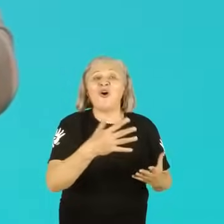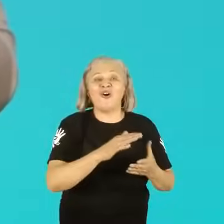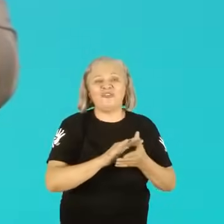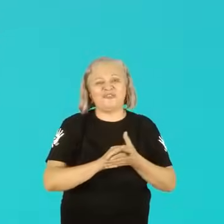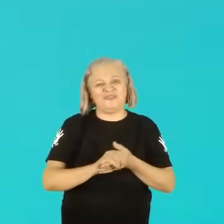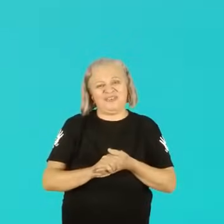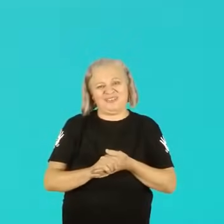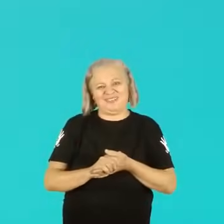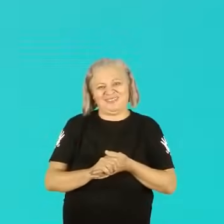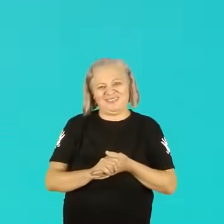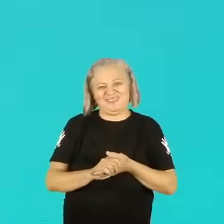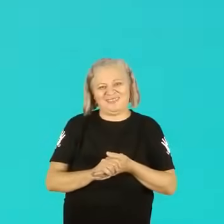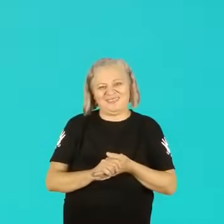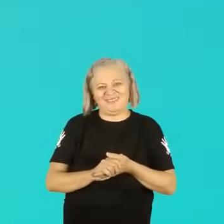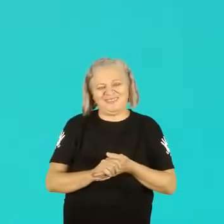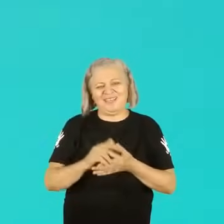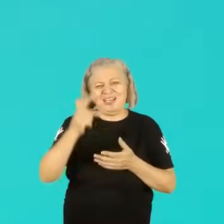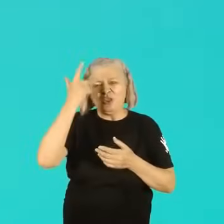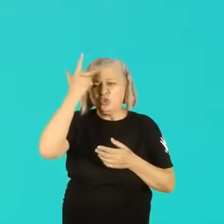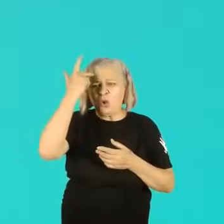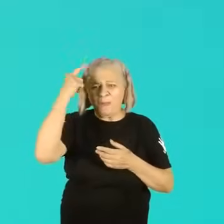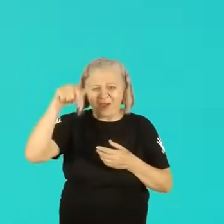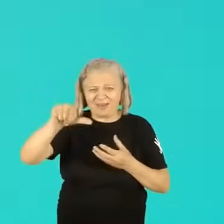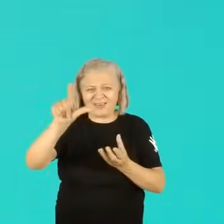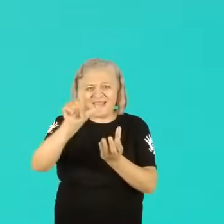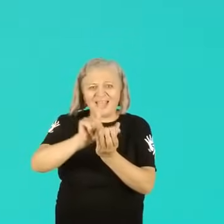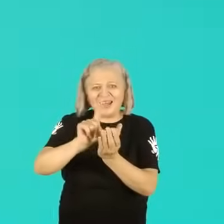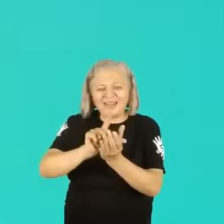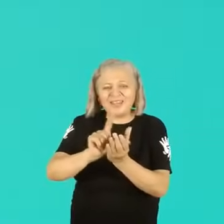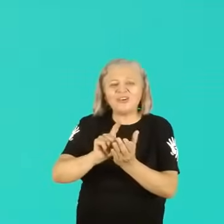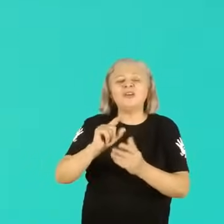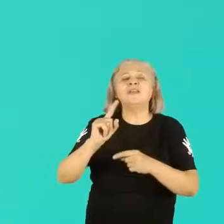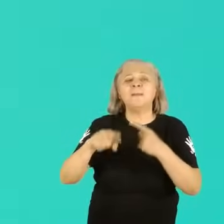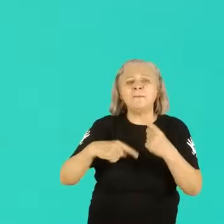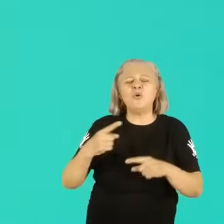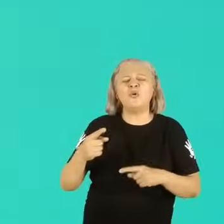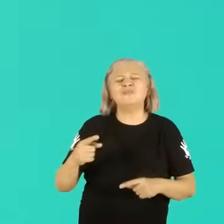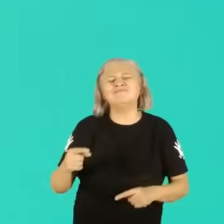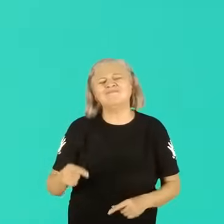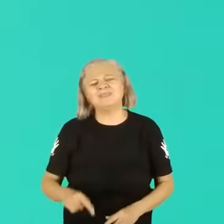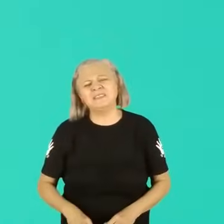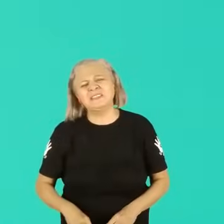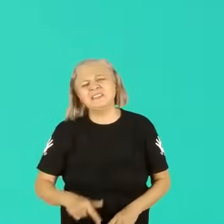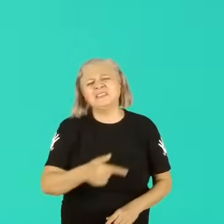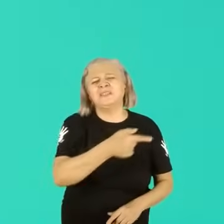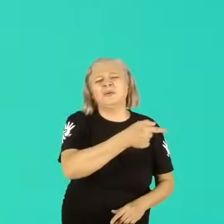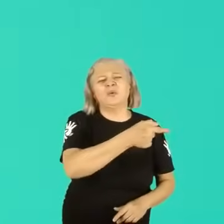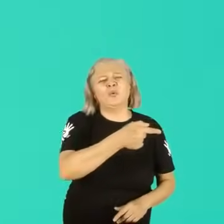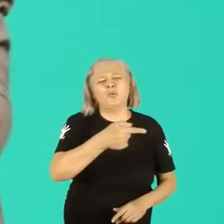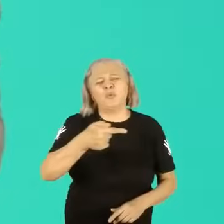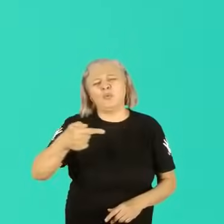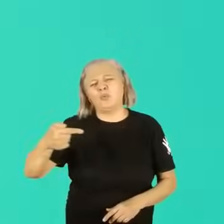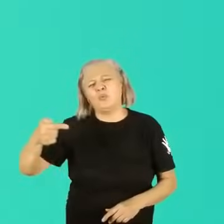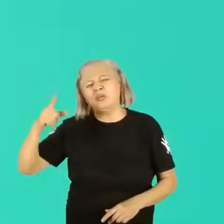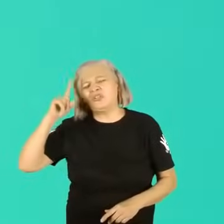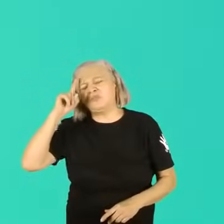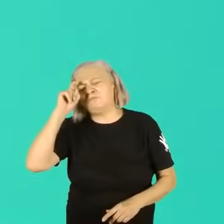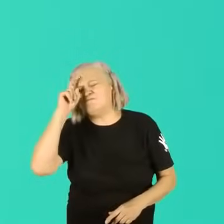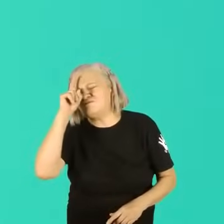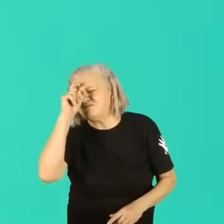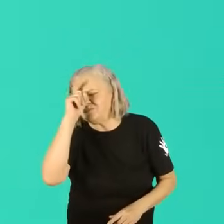quase que normal na Lírio. Mas você chega depois de um dia difícil, de uma semana, olha, de